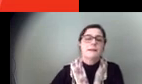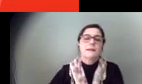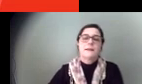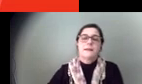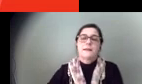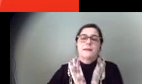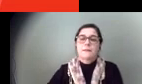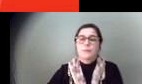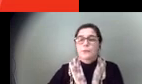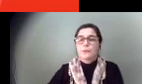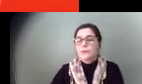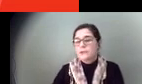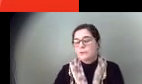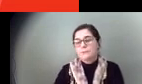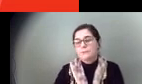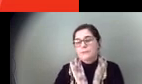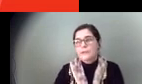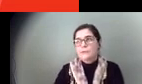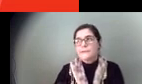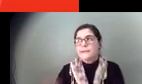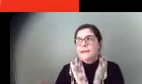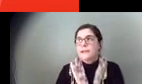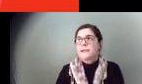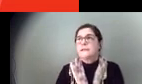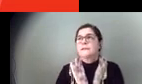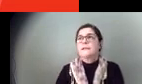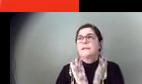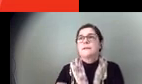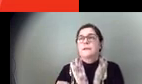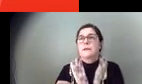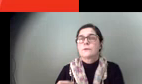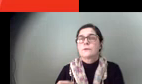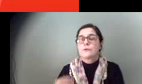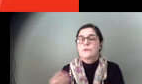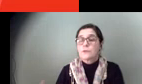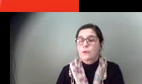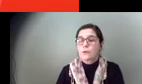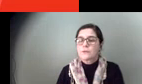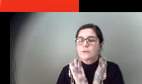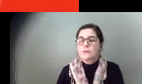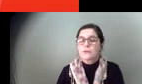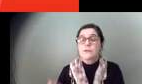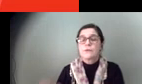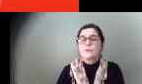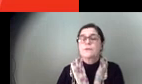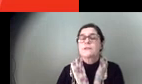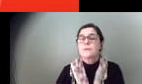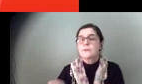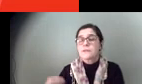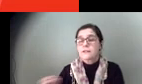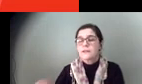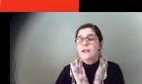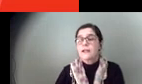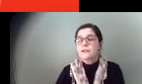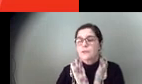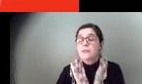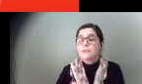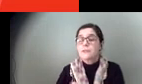né, procurando elucidar, né, trouxemos algumas provocações para